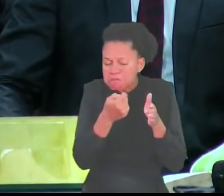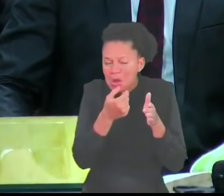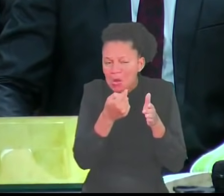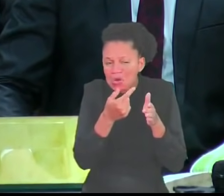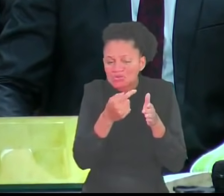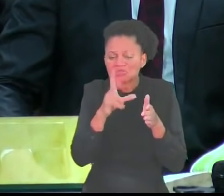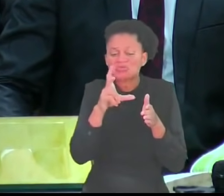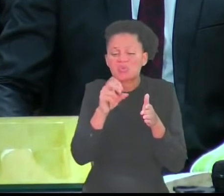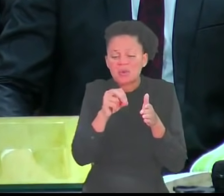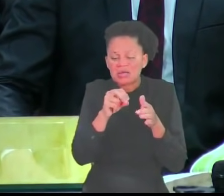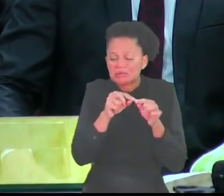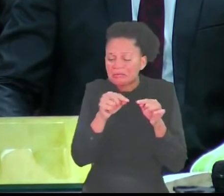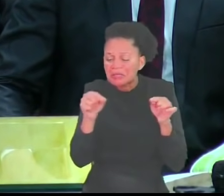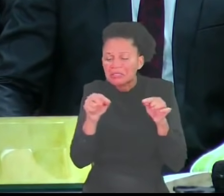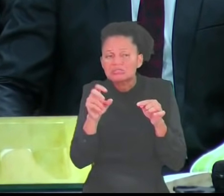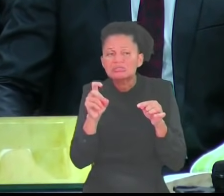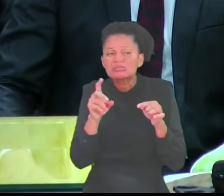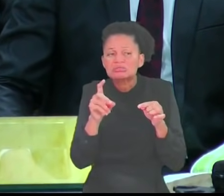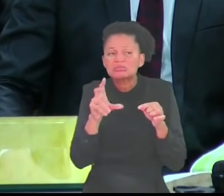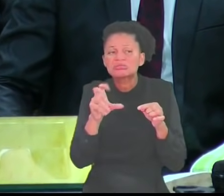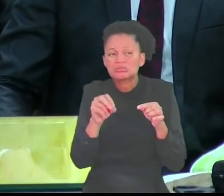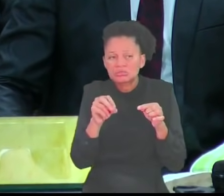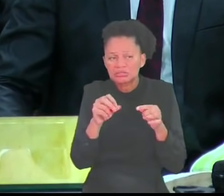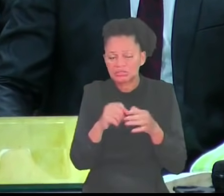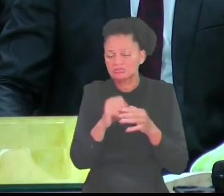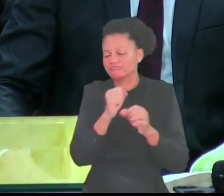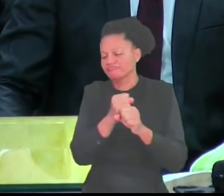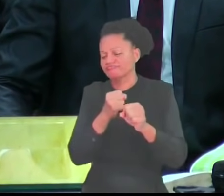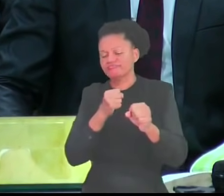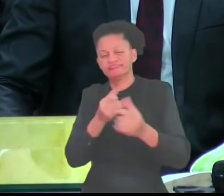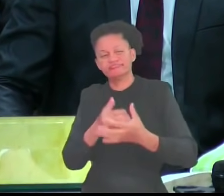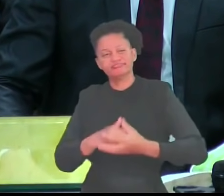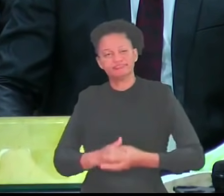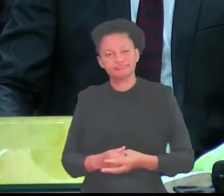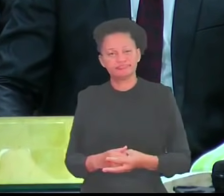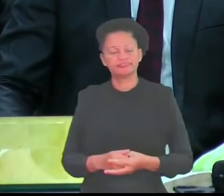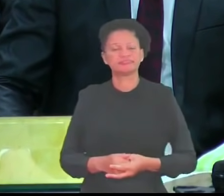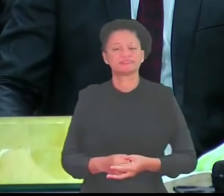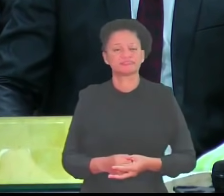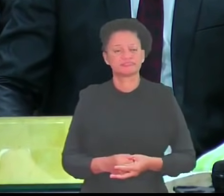metros, enche os 50 metros.